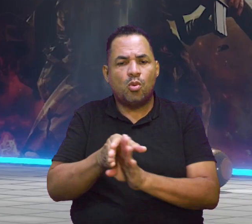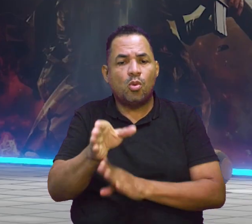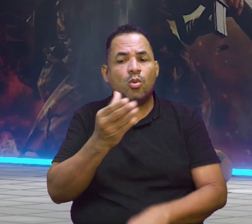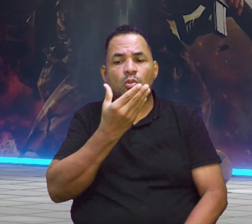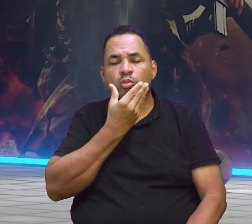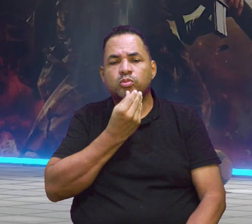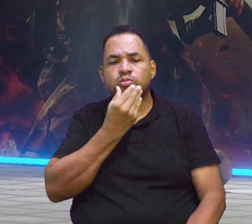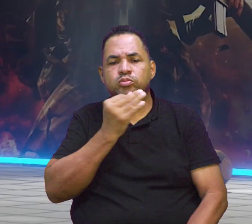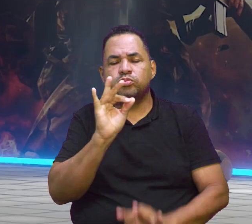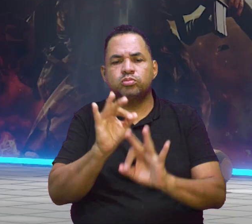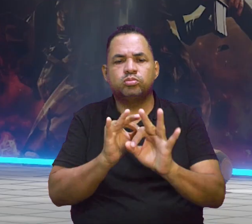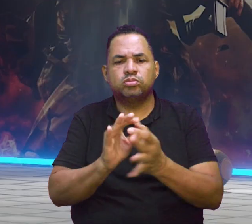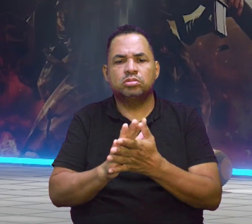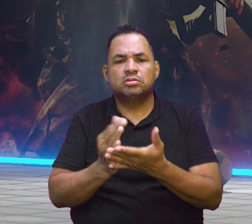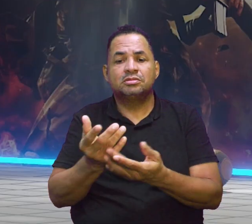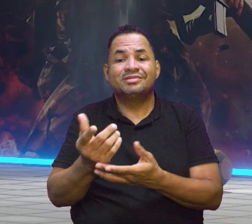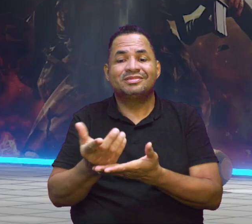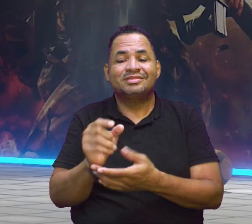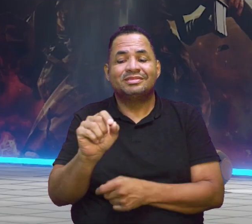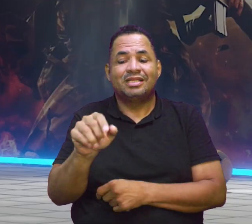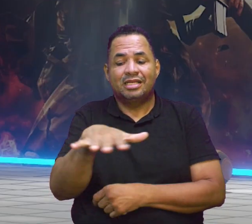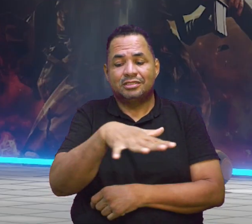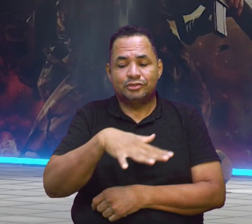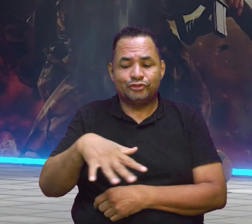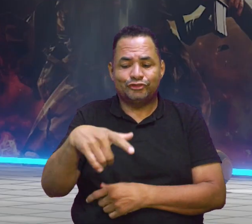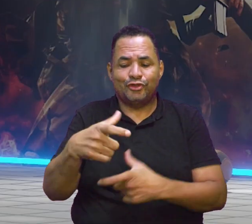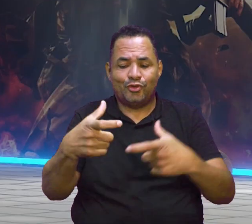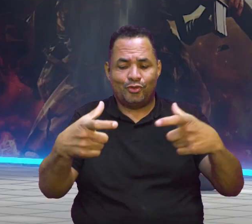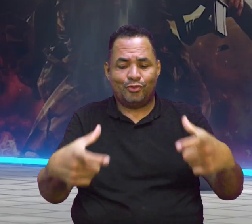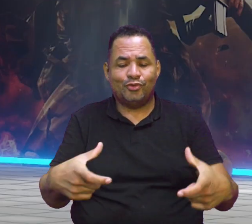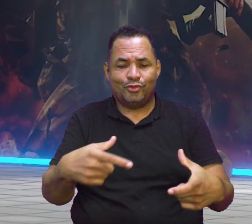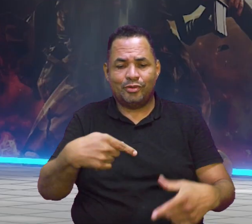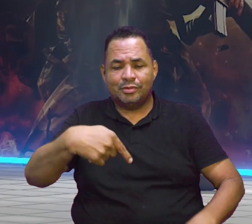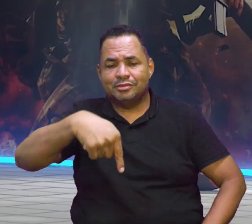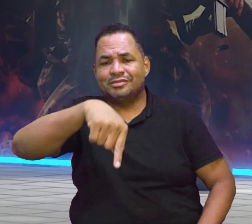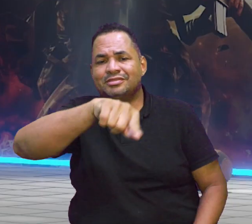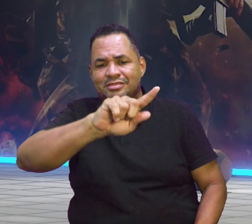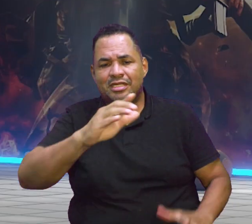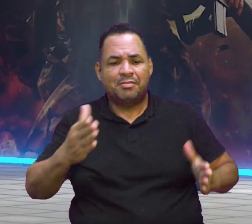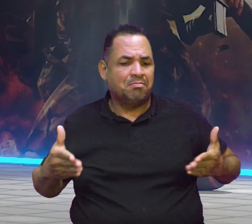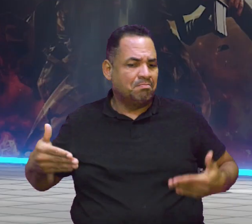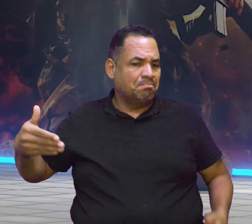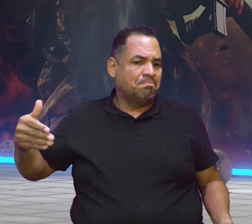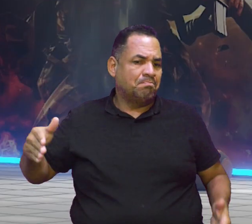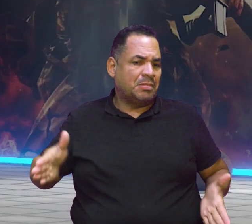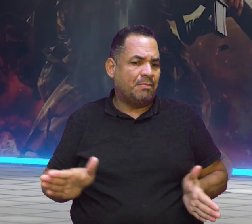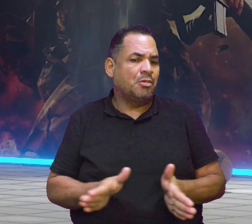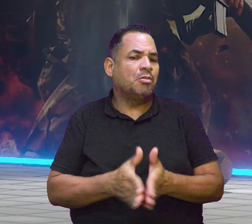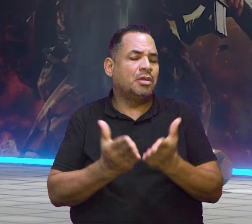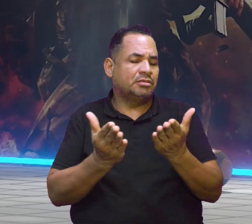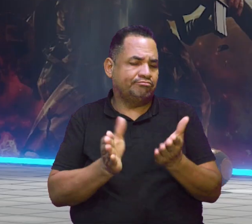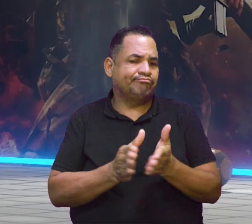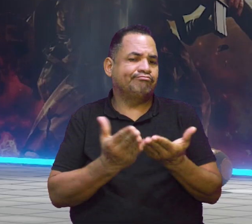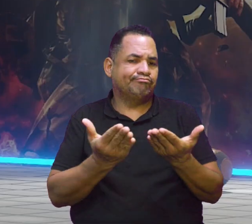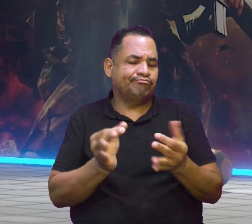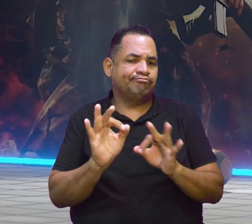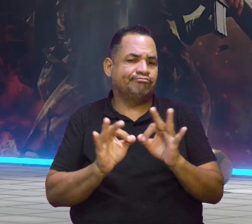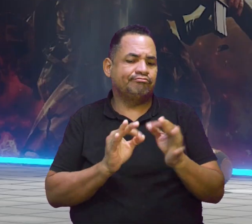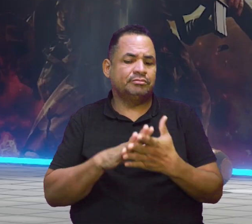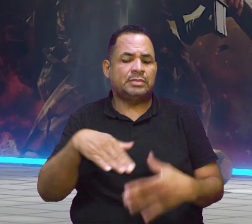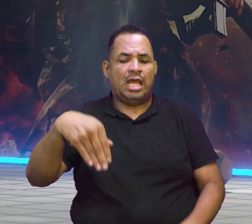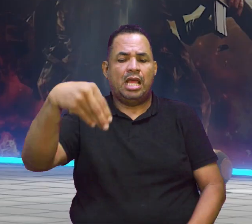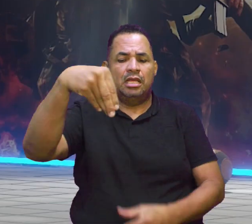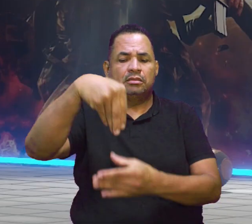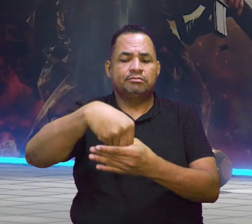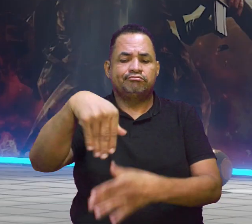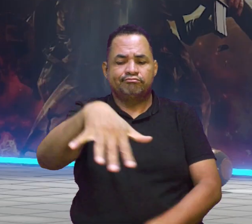uma alternativa para sair da vida miserável que essas pessoas levavam. Então, dentro desse arraial, nós vamos ter aí mais ou